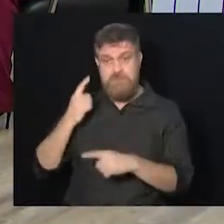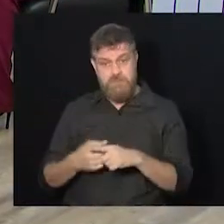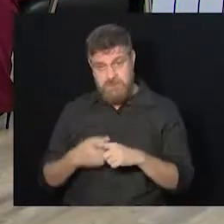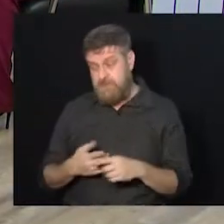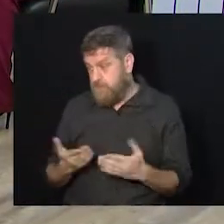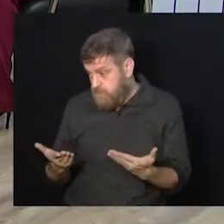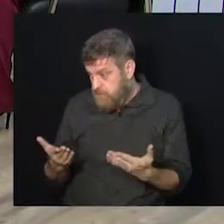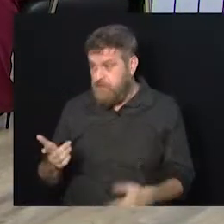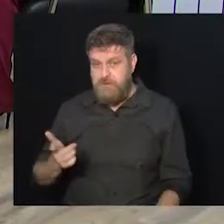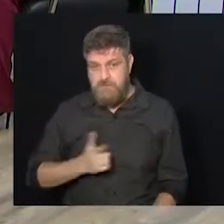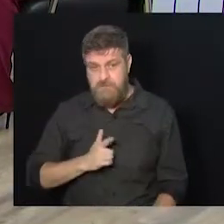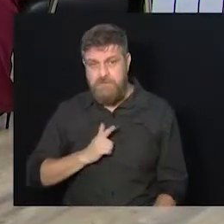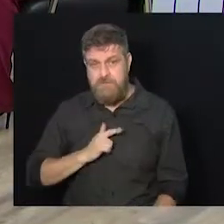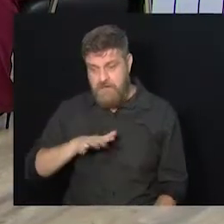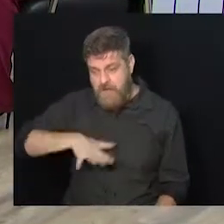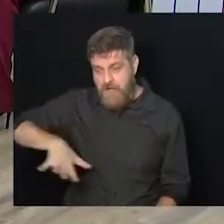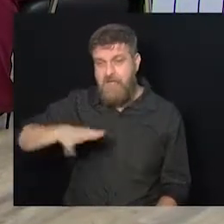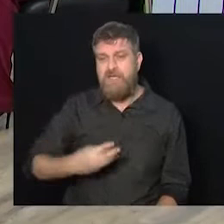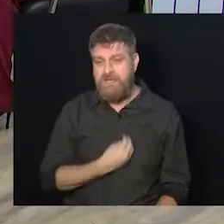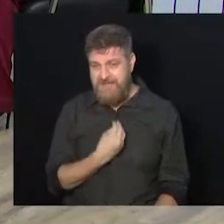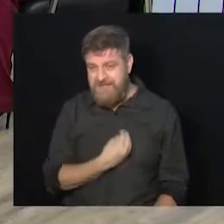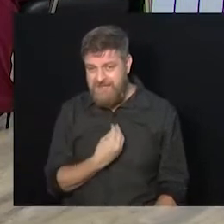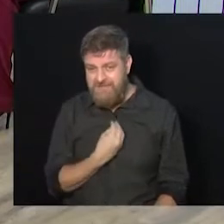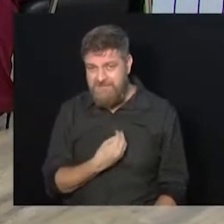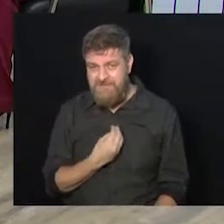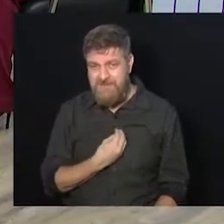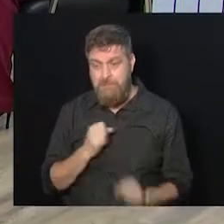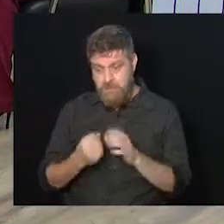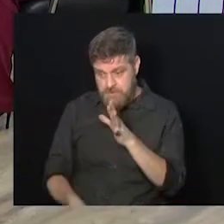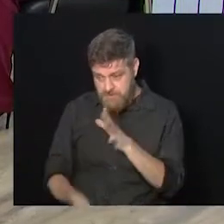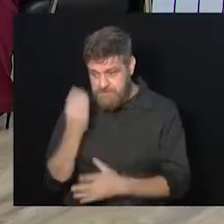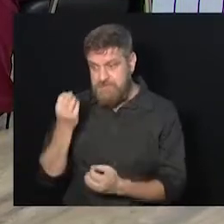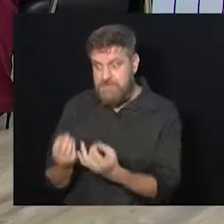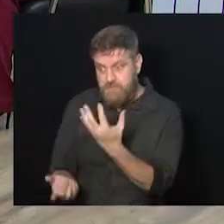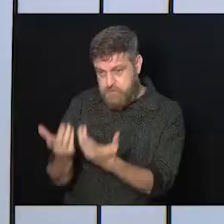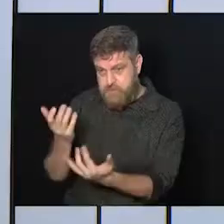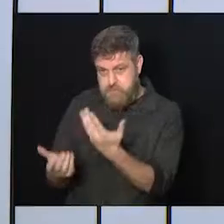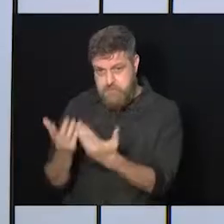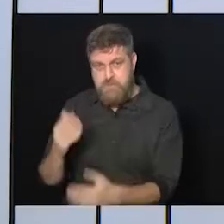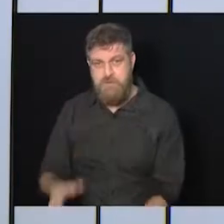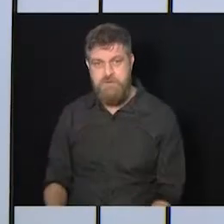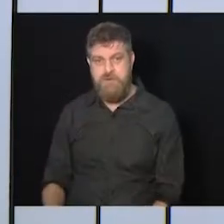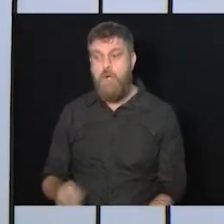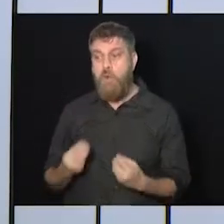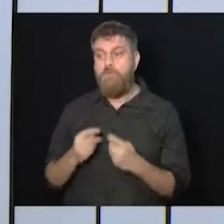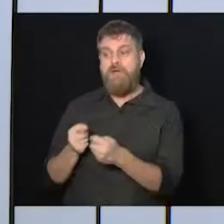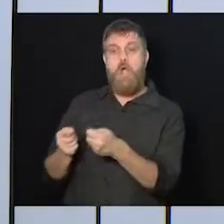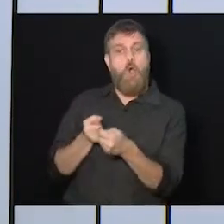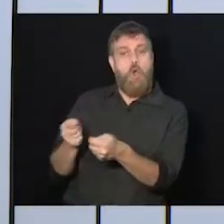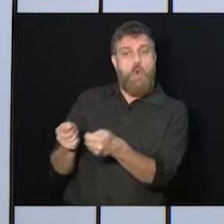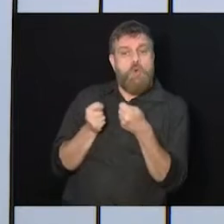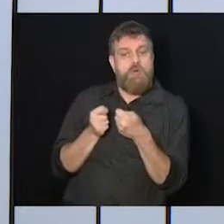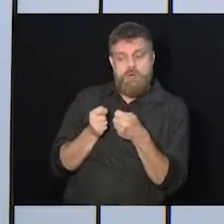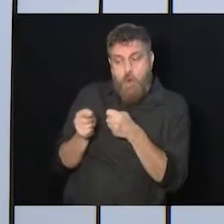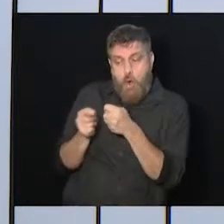justamente por ser um bioma que naturalmente é mais propenso ao fogo, para você controlar isso,